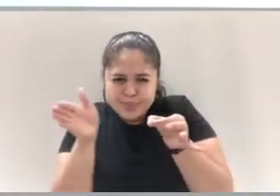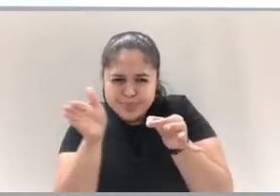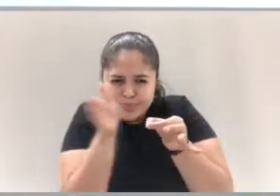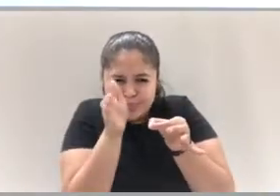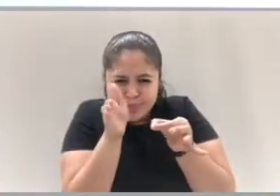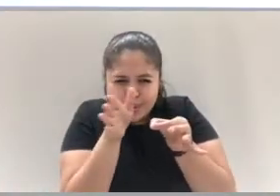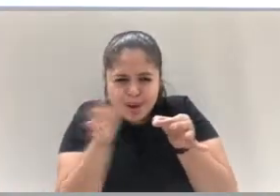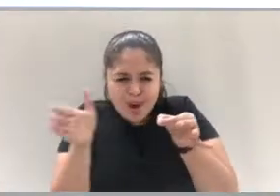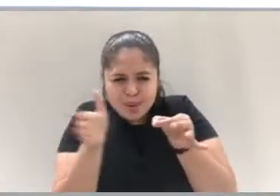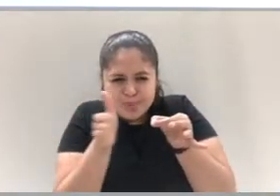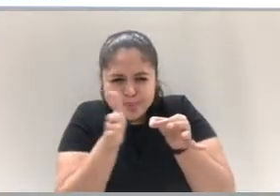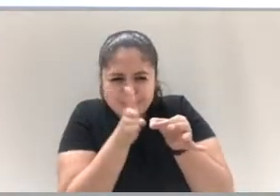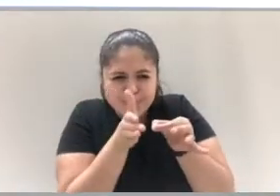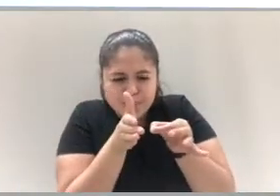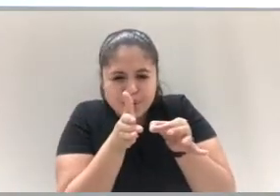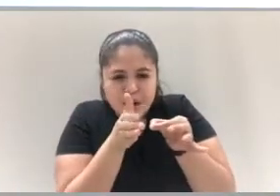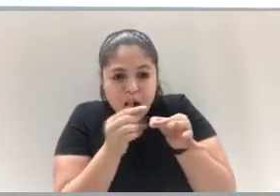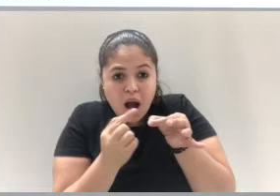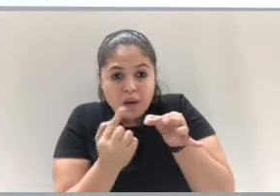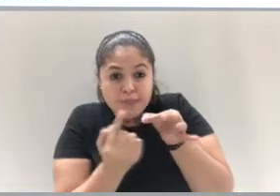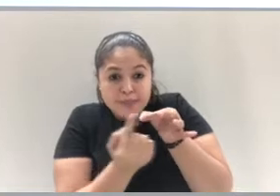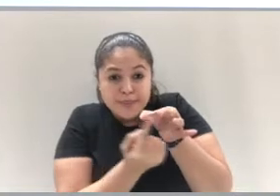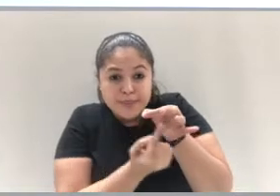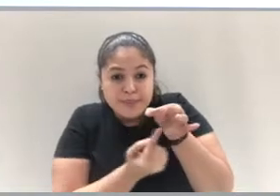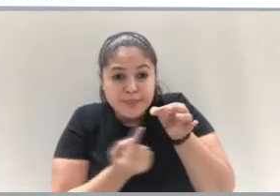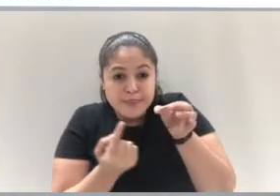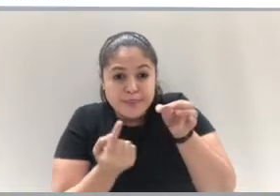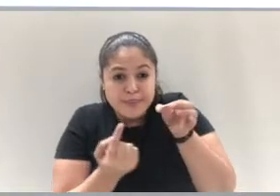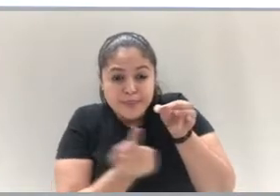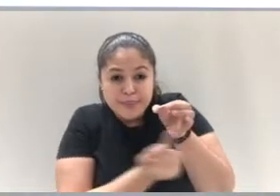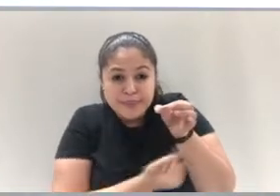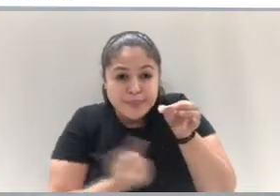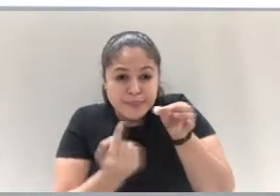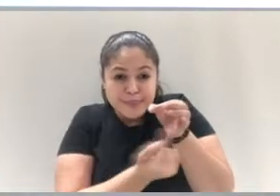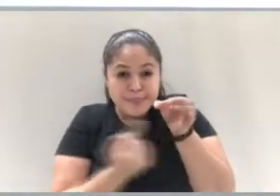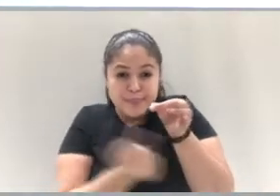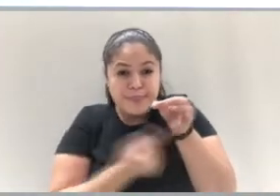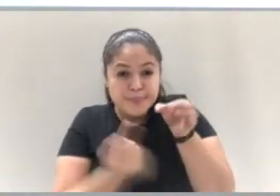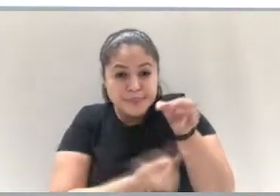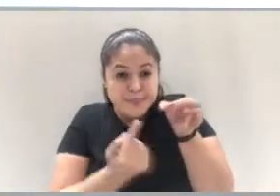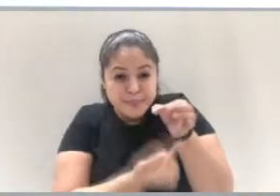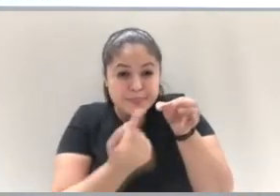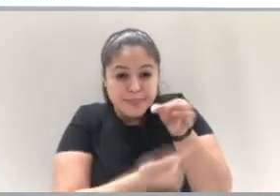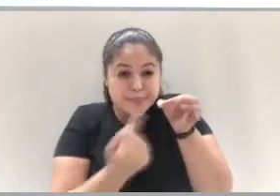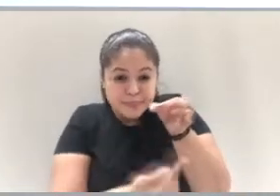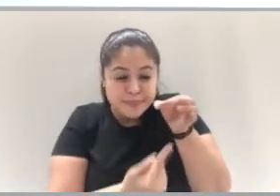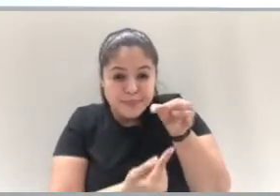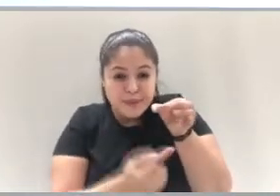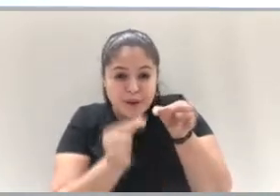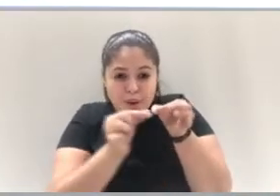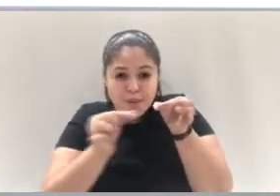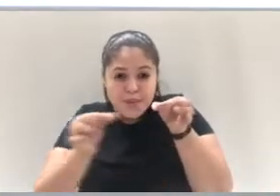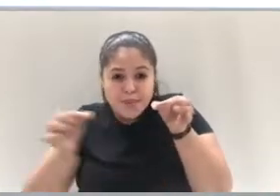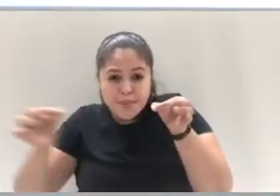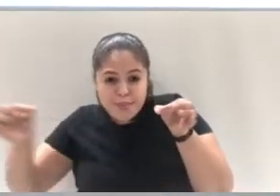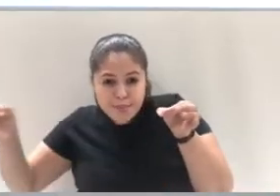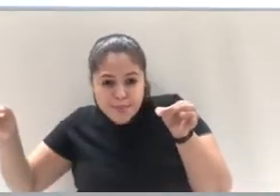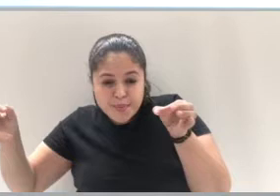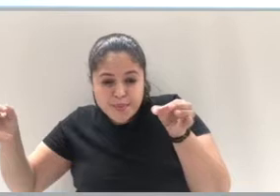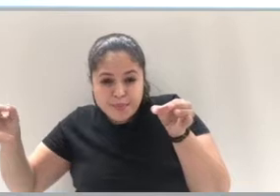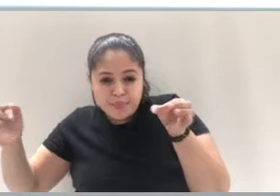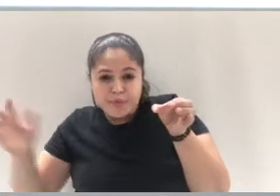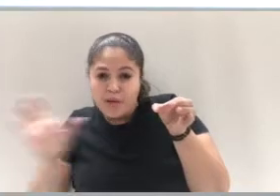diminuindo, há o aumento de velocidade da rotação da nuvem de poeira e gás.